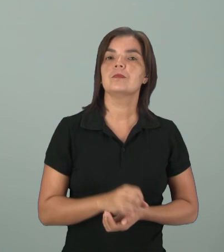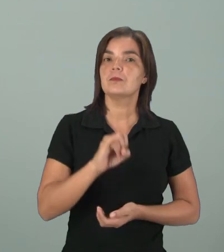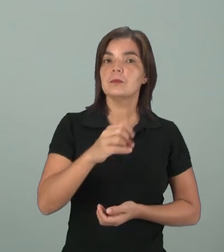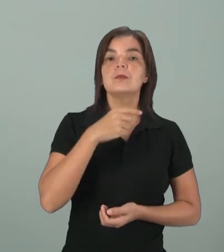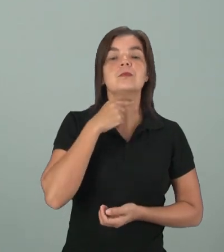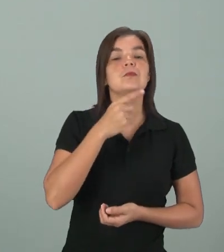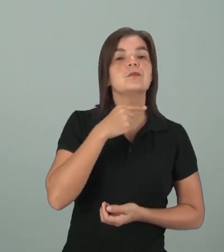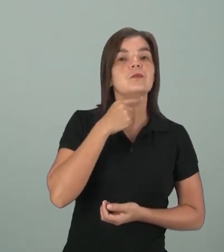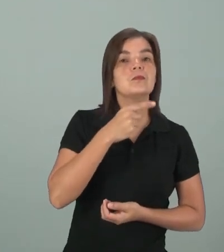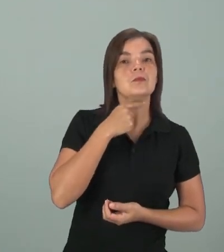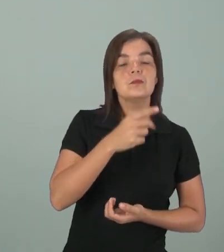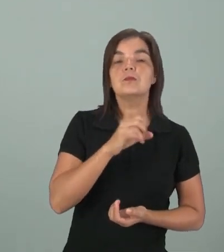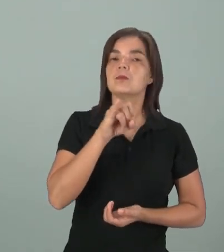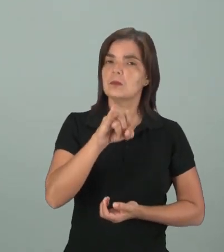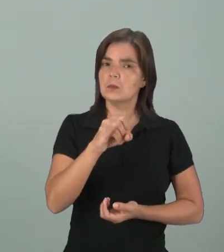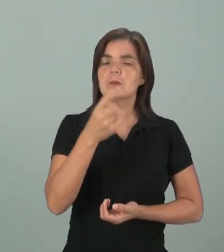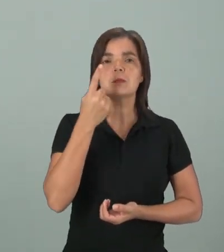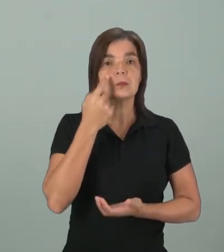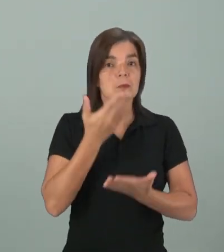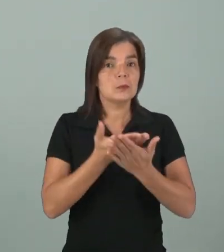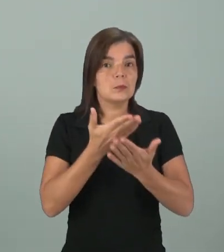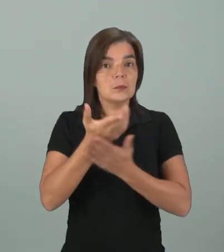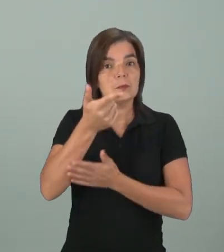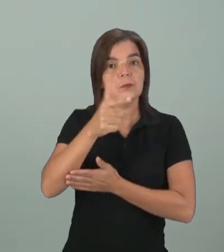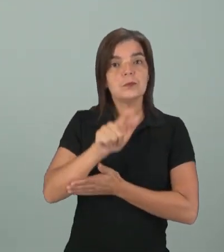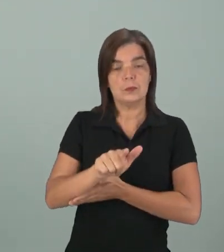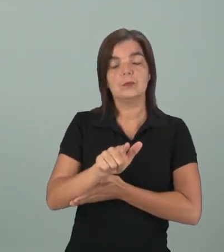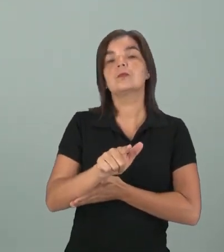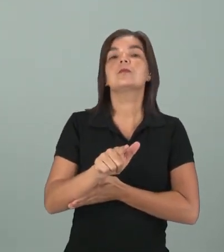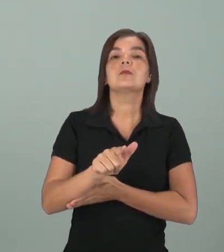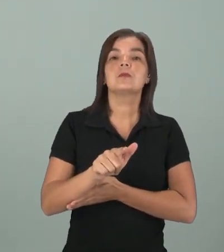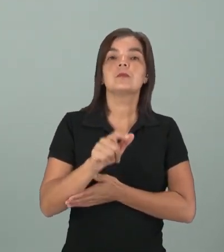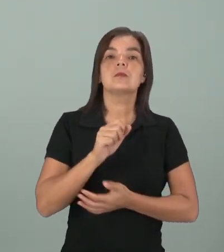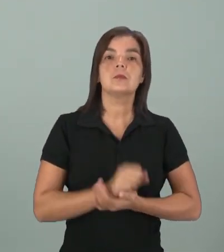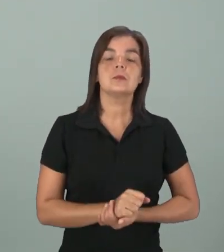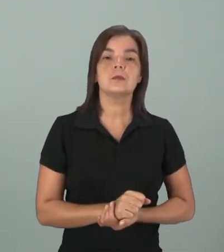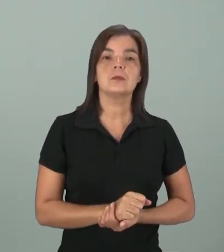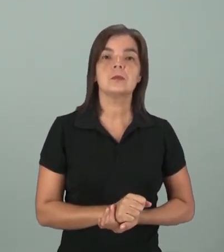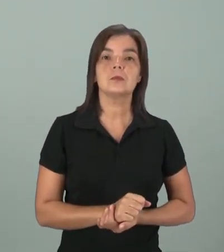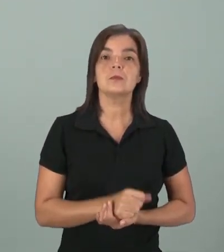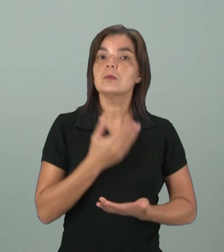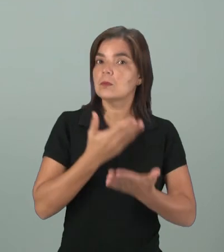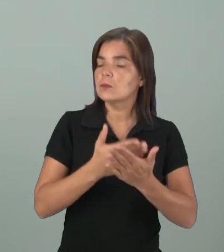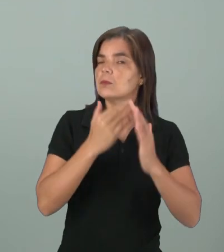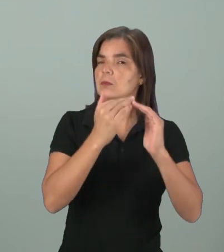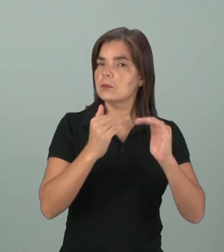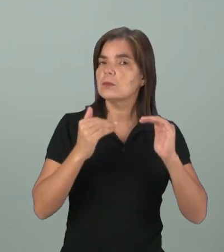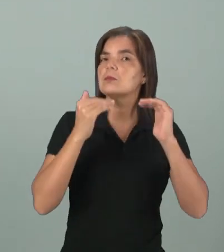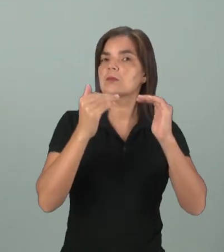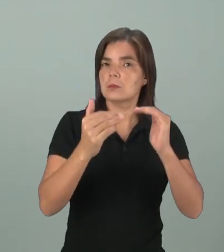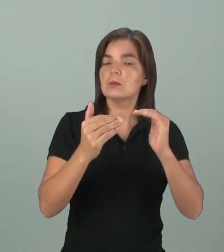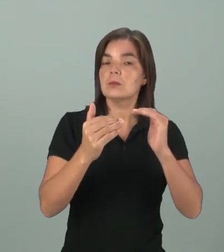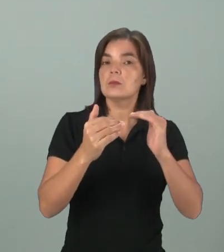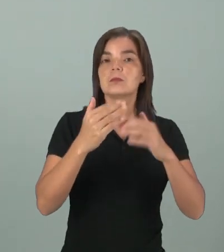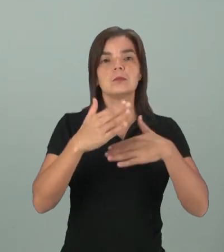ficou alguma dúvida, ou se você quer rever a nossa aula novamente, né? E estudar mais e fazendo